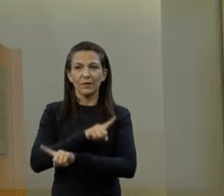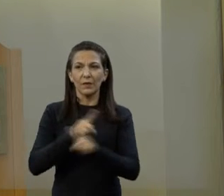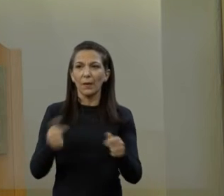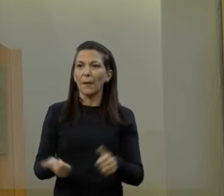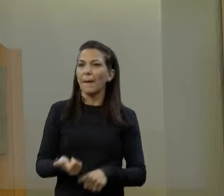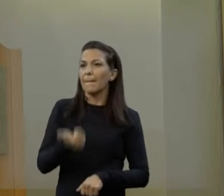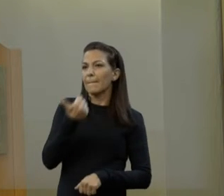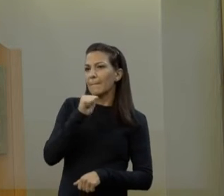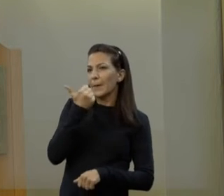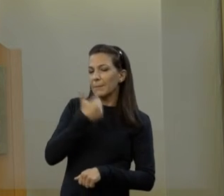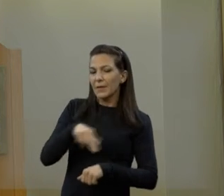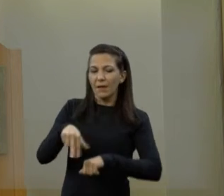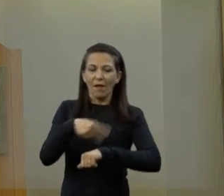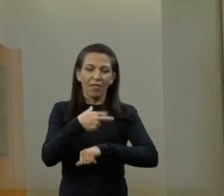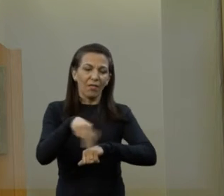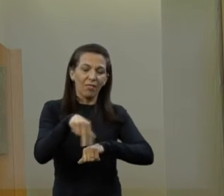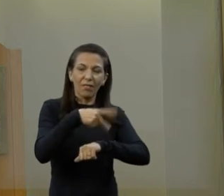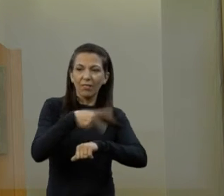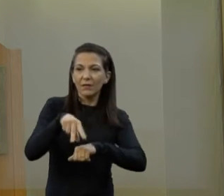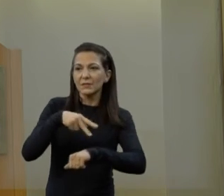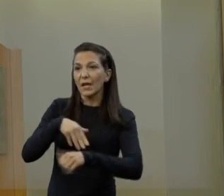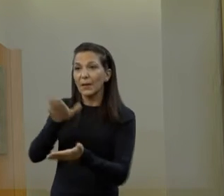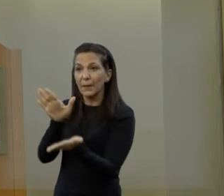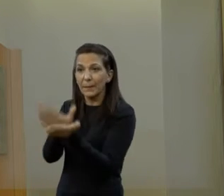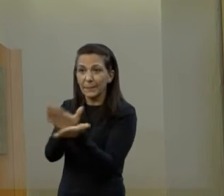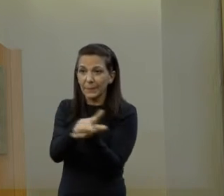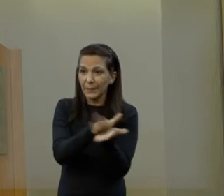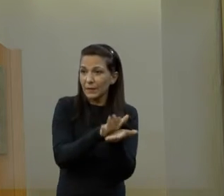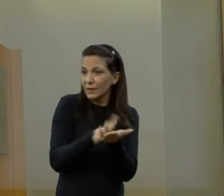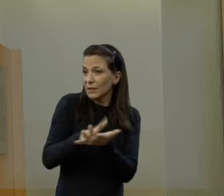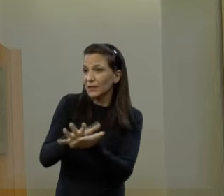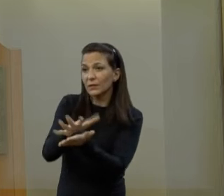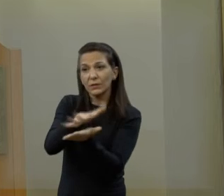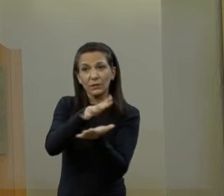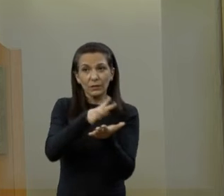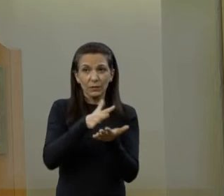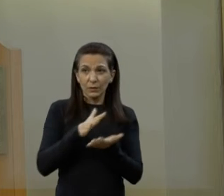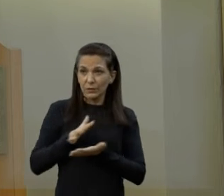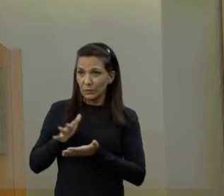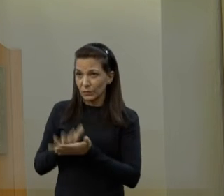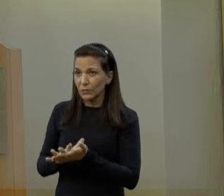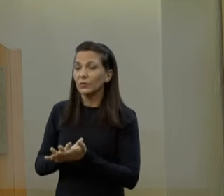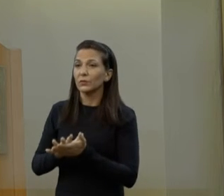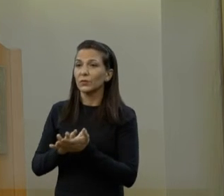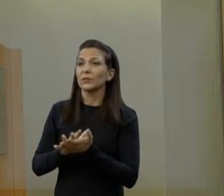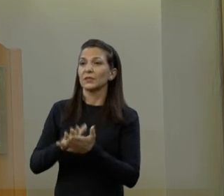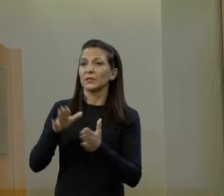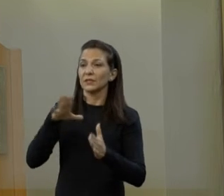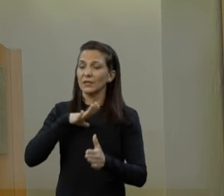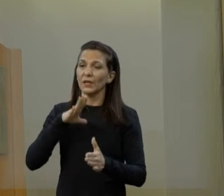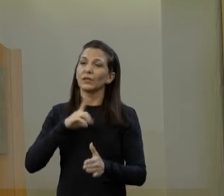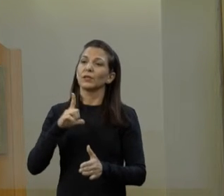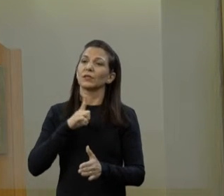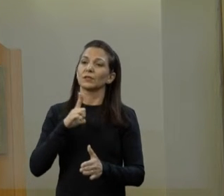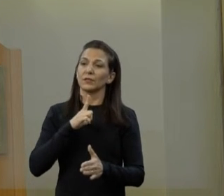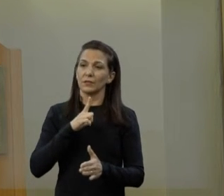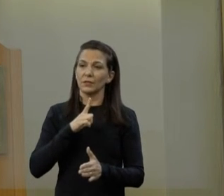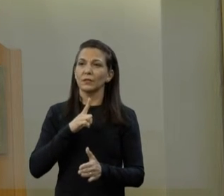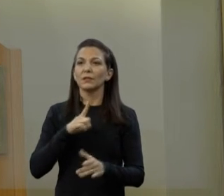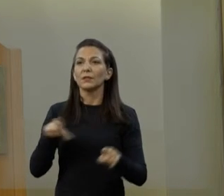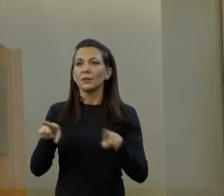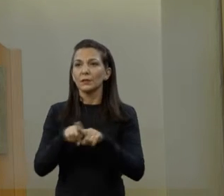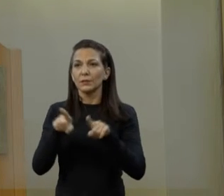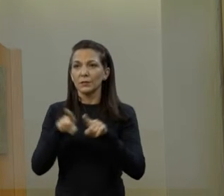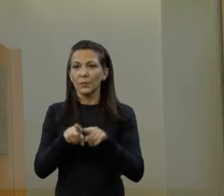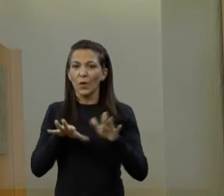bebia e dançava os batuques eram a coisa diária nos arredores das cidades assim eram